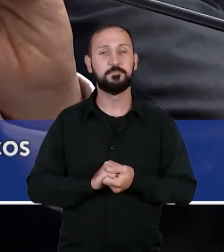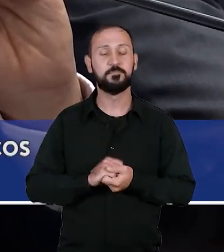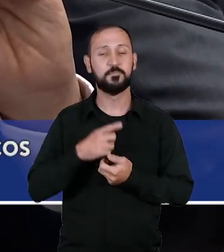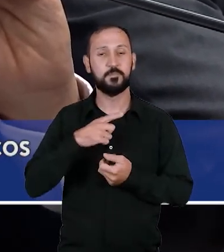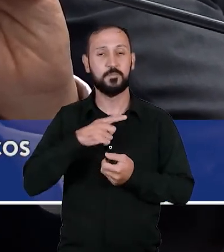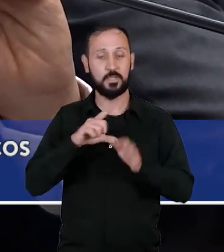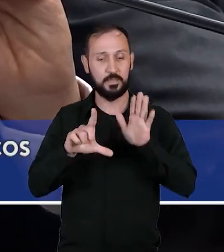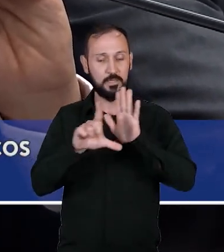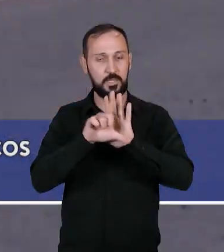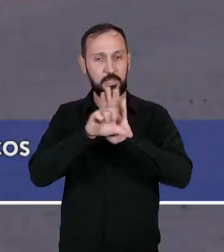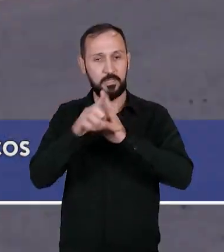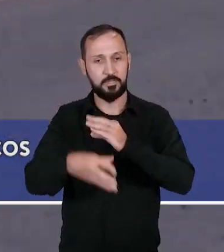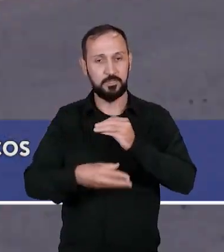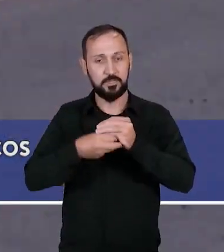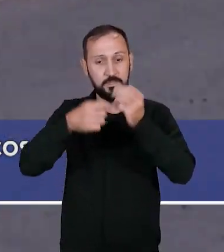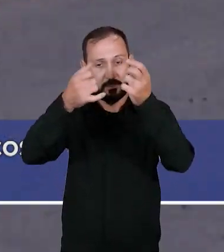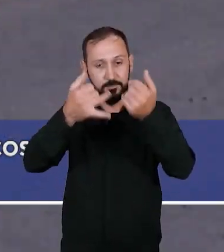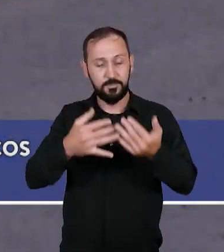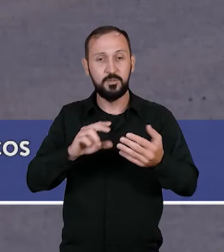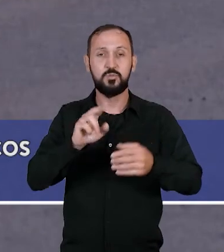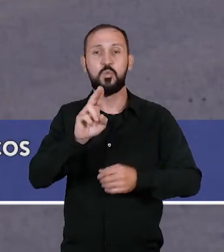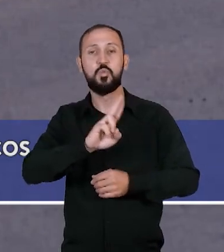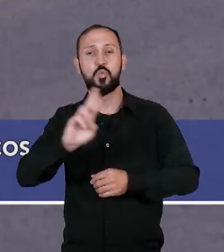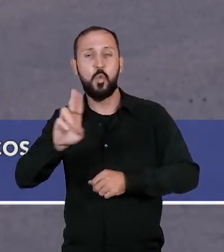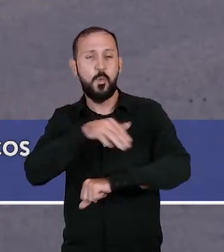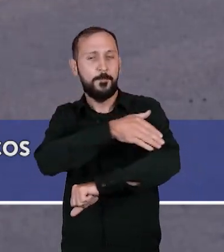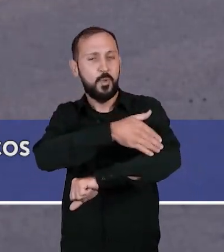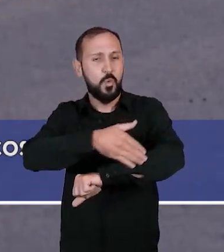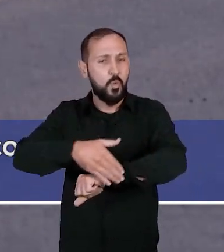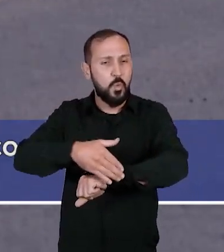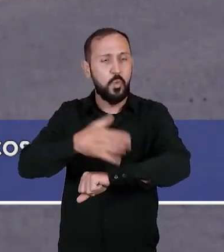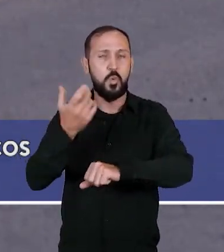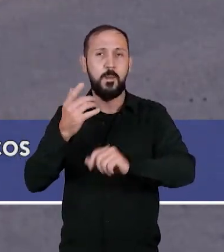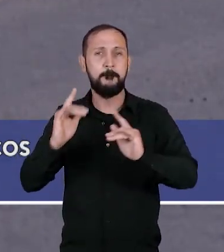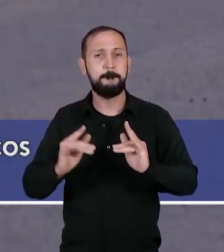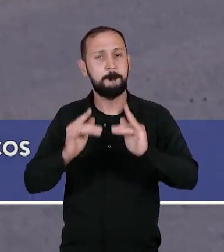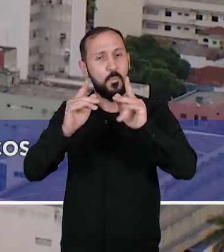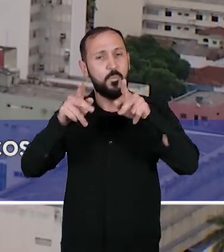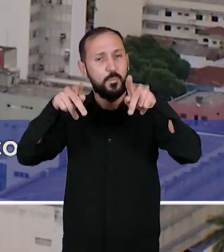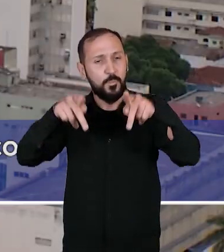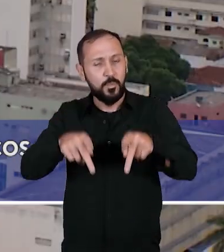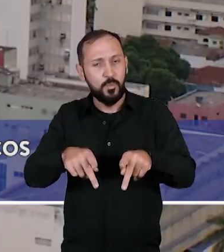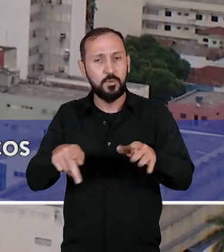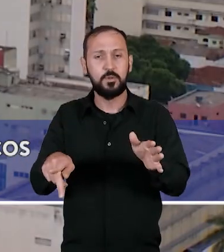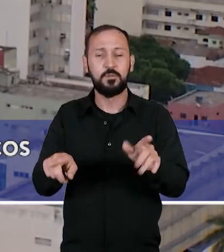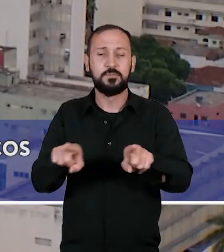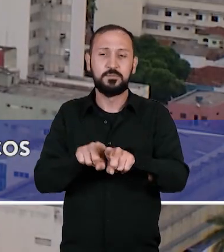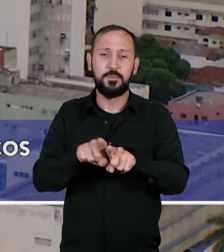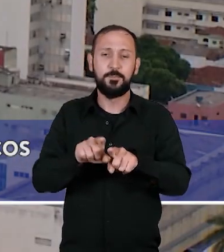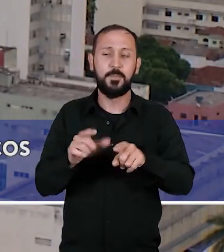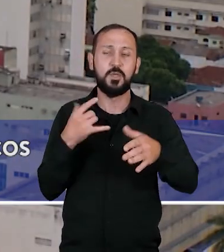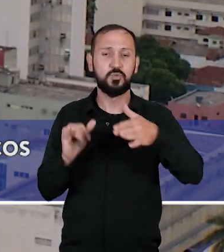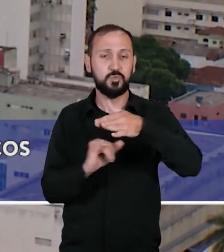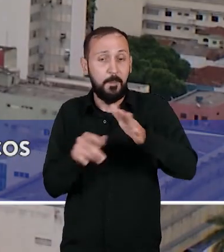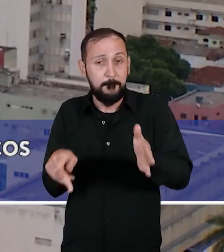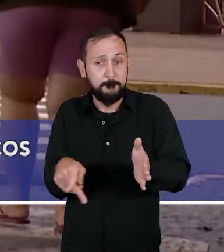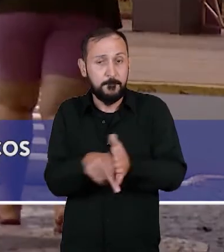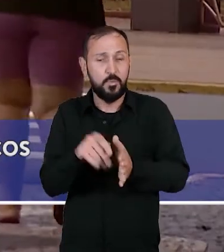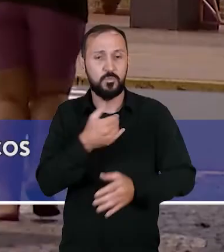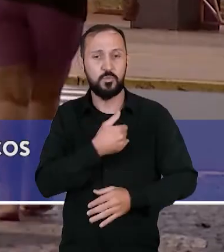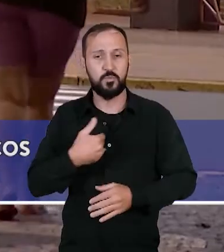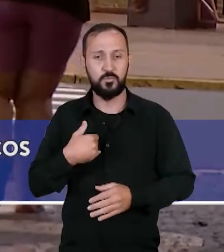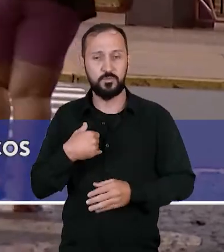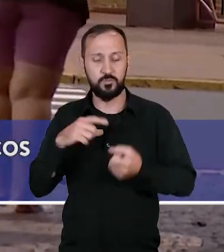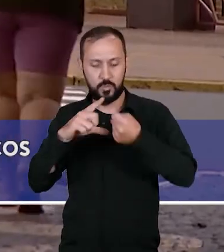PT, incluiu na lei que disciplina sobre nomes de rodovias, logradouros, prédios públicos e repartições do Estado